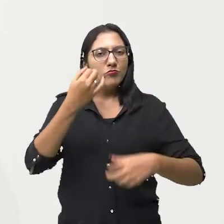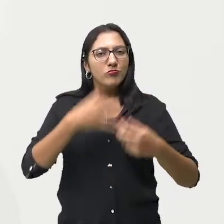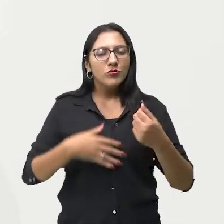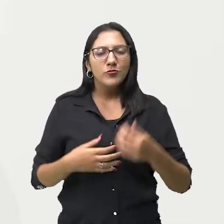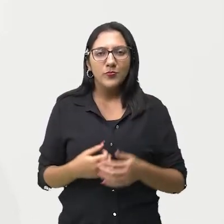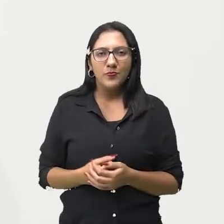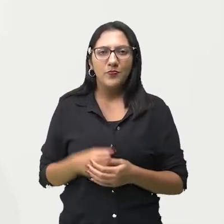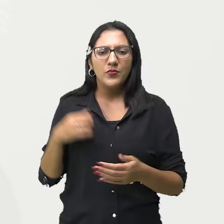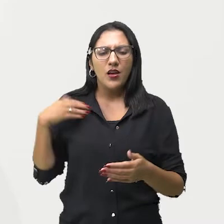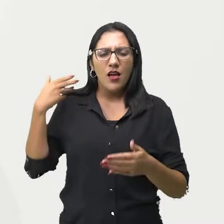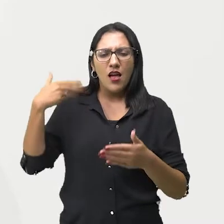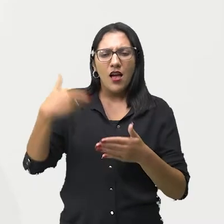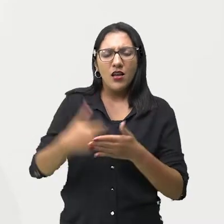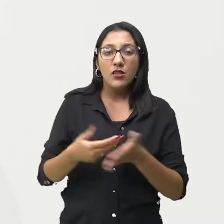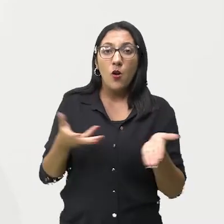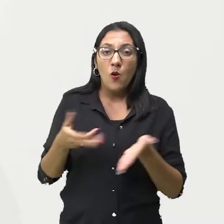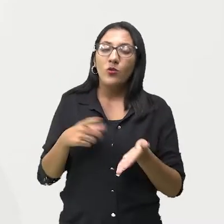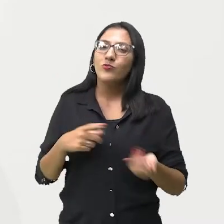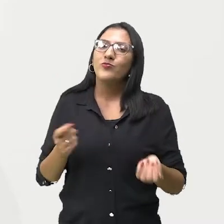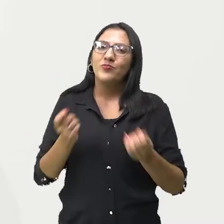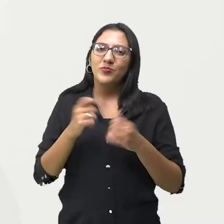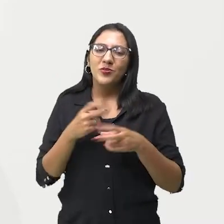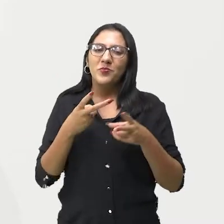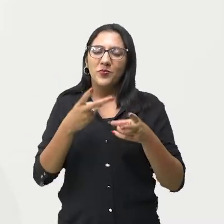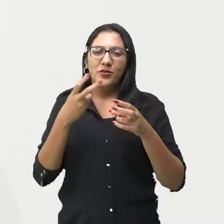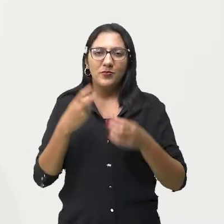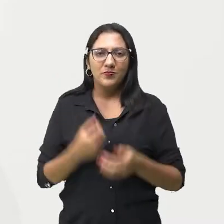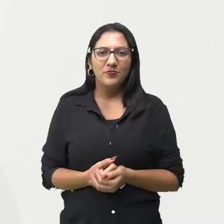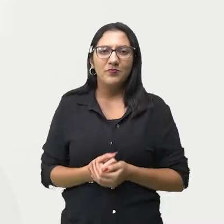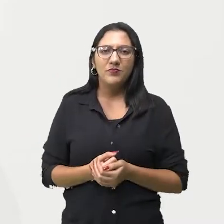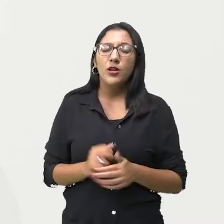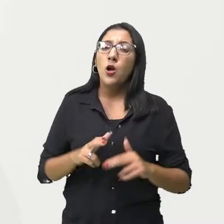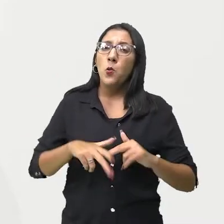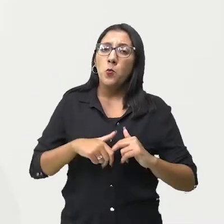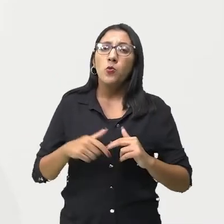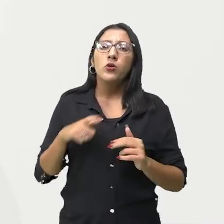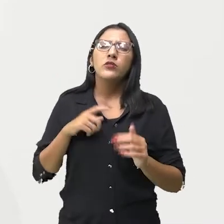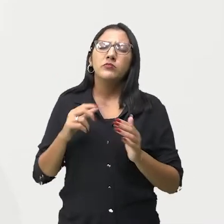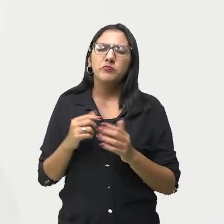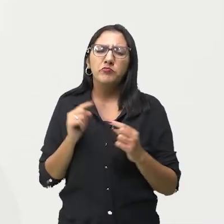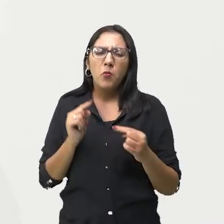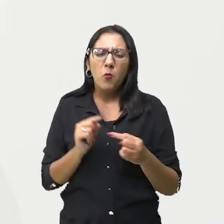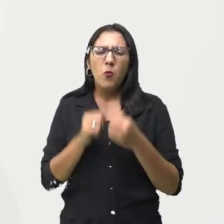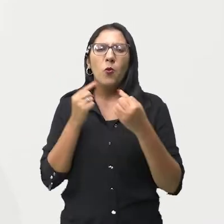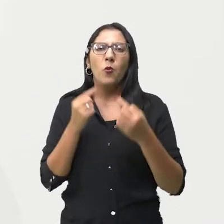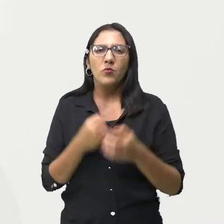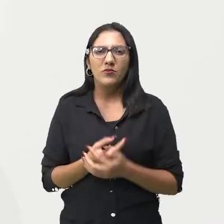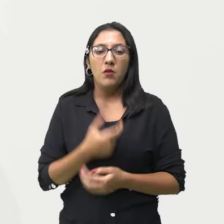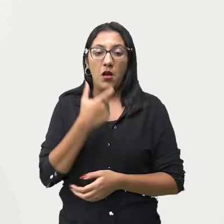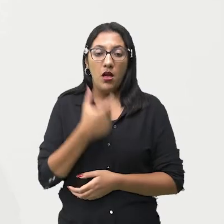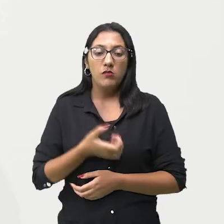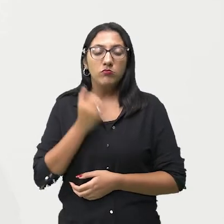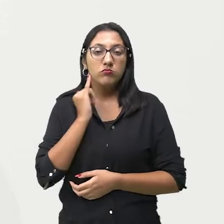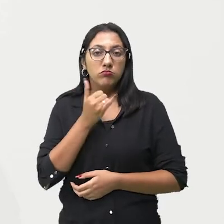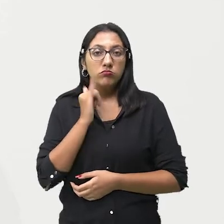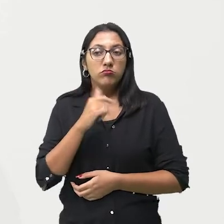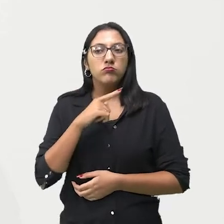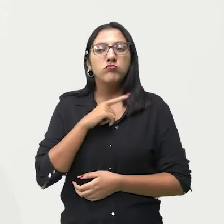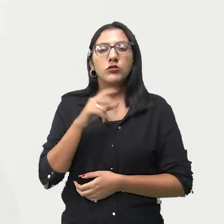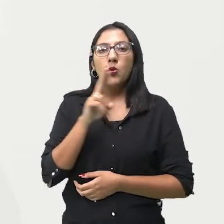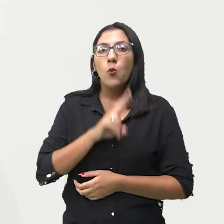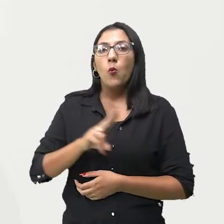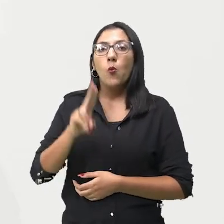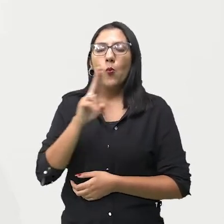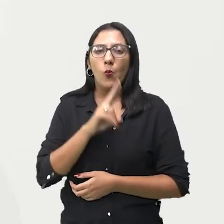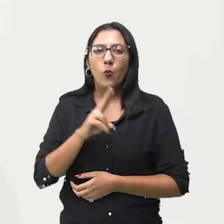Que chegam até os dias atuais por conta disso. Então faz sentido que o narrador utilize esses